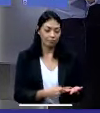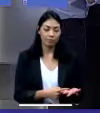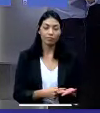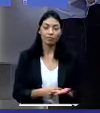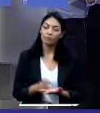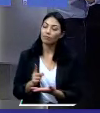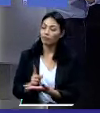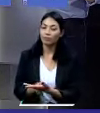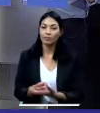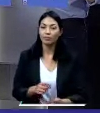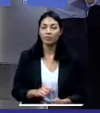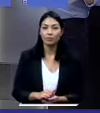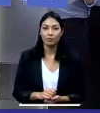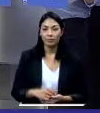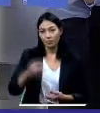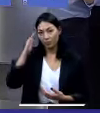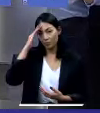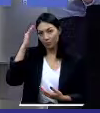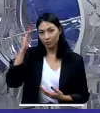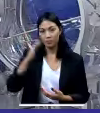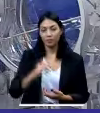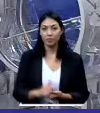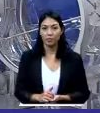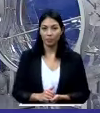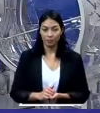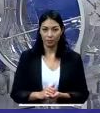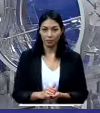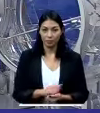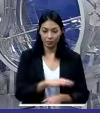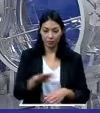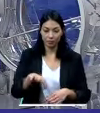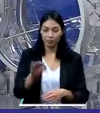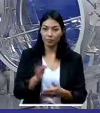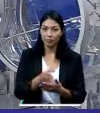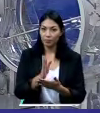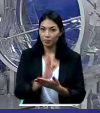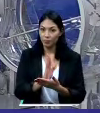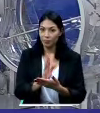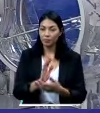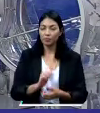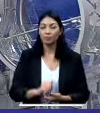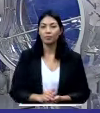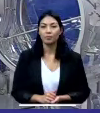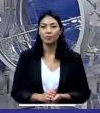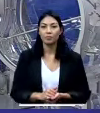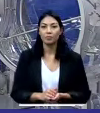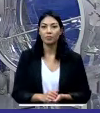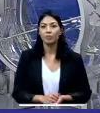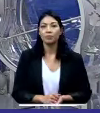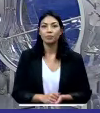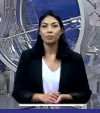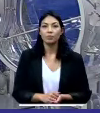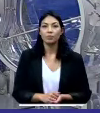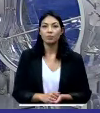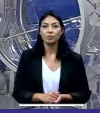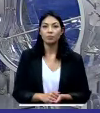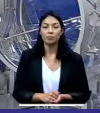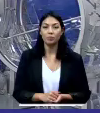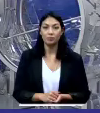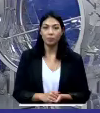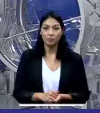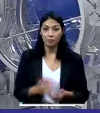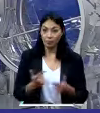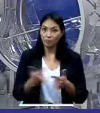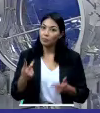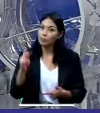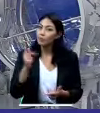Sim, confirmo. Sim, confirmo. Obrigado. Sorteio da Quina realizado, validado por nossos auditores populares. A sorte